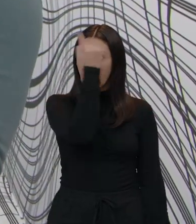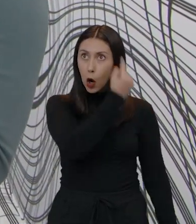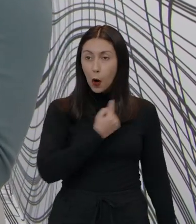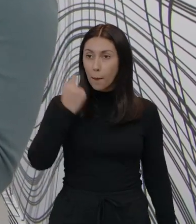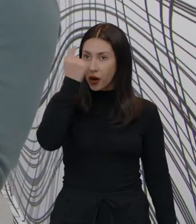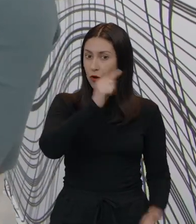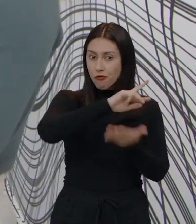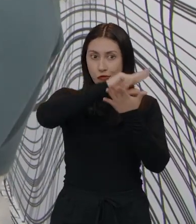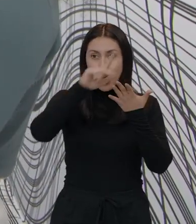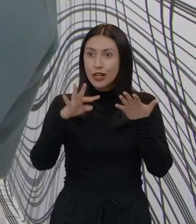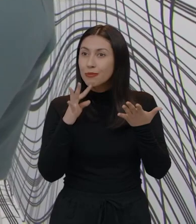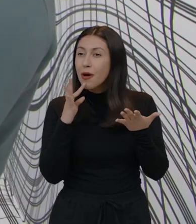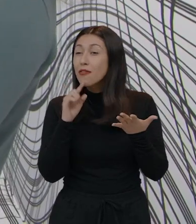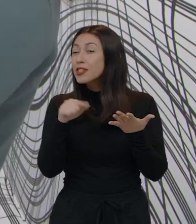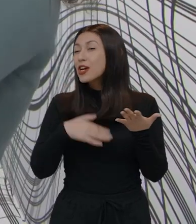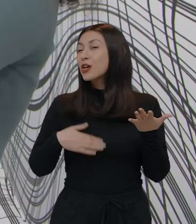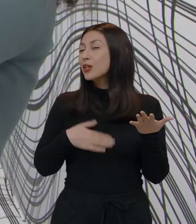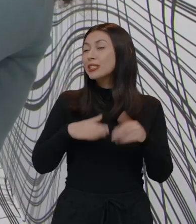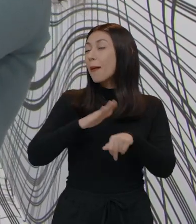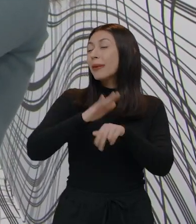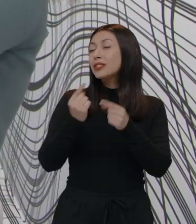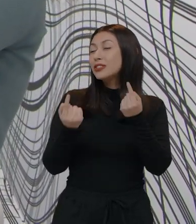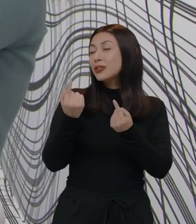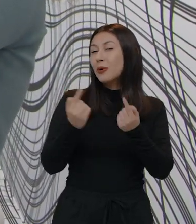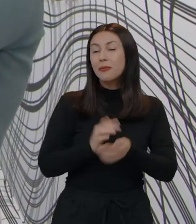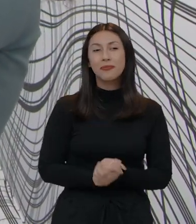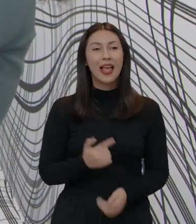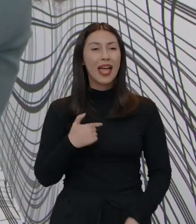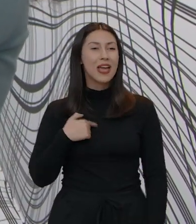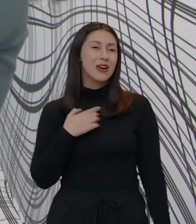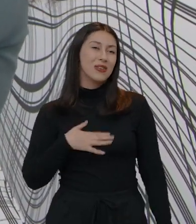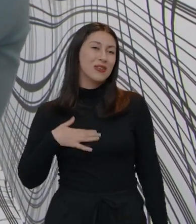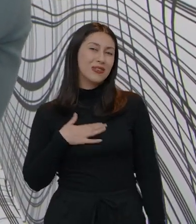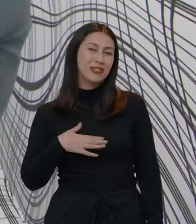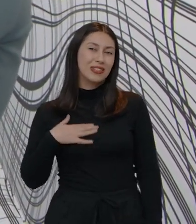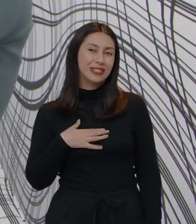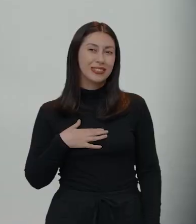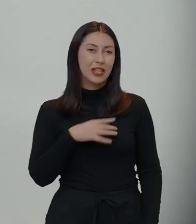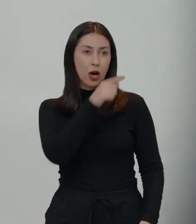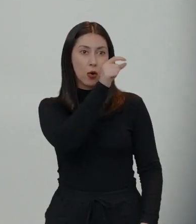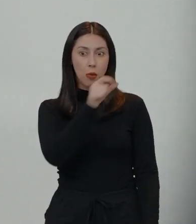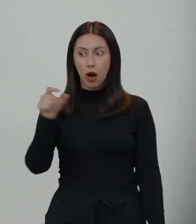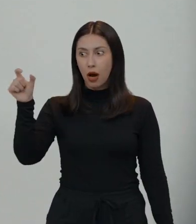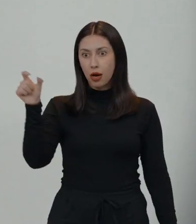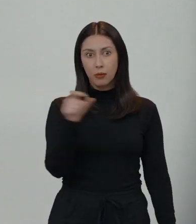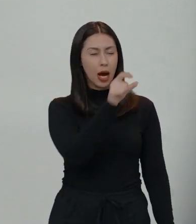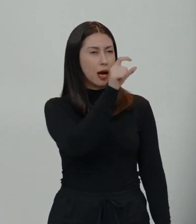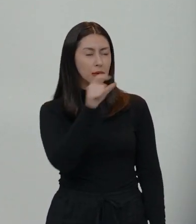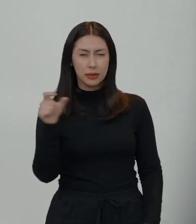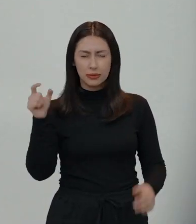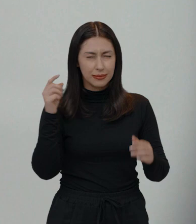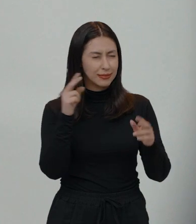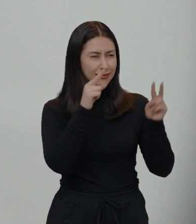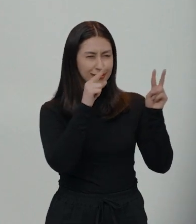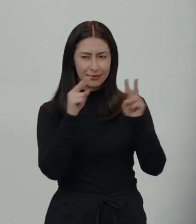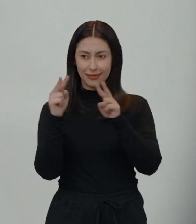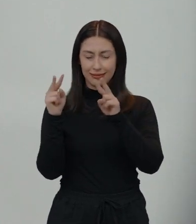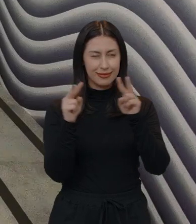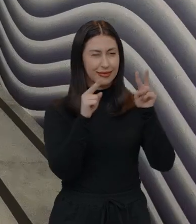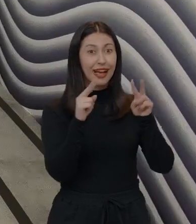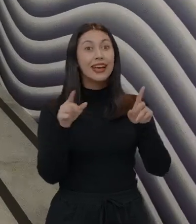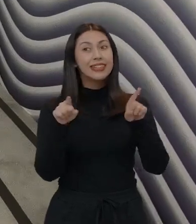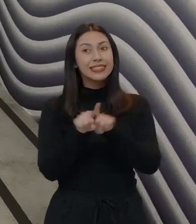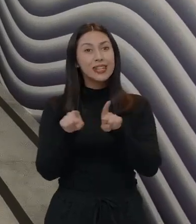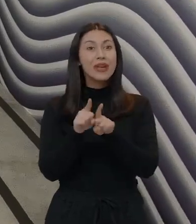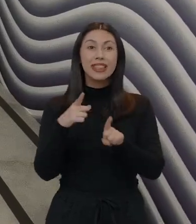bastante coisa para conhecer. Qual é a sua preferida? A minha preferida, com certeza, é o Einstein, que dá uma bagunçada na cabeça. E eu gosto muito